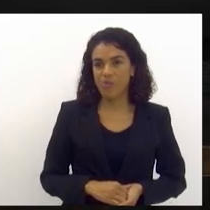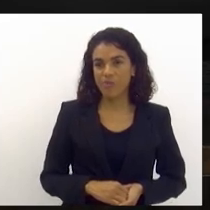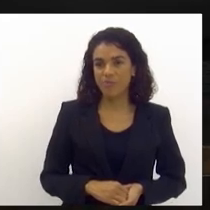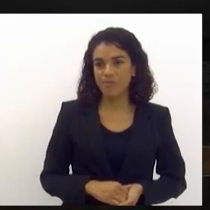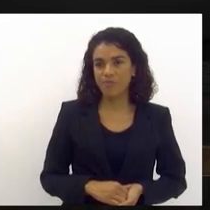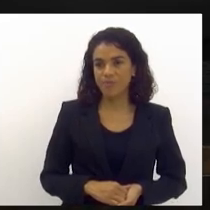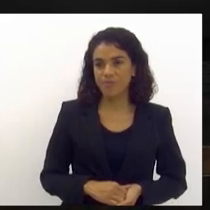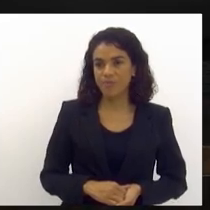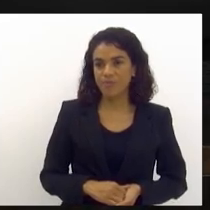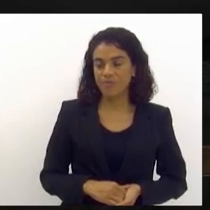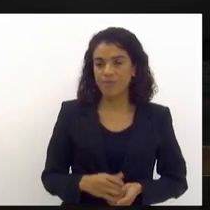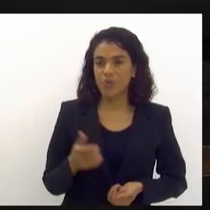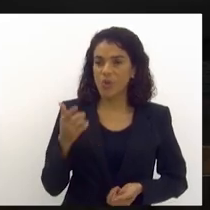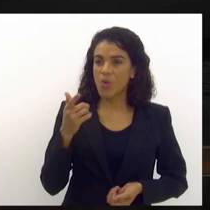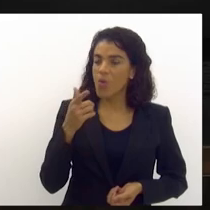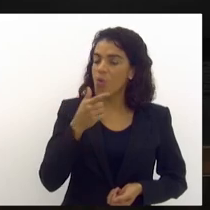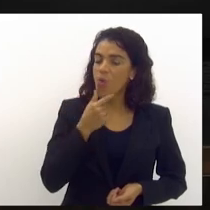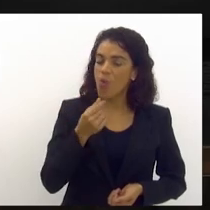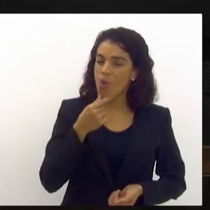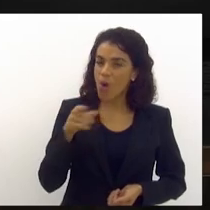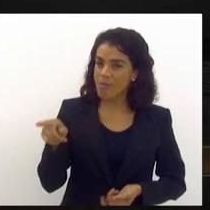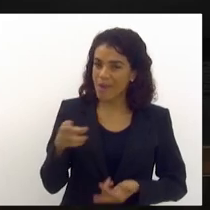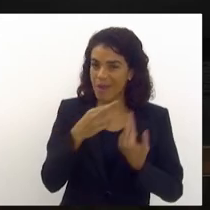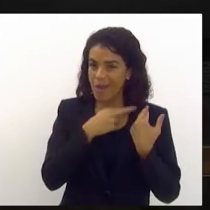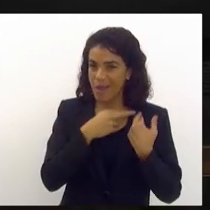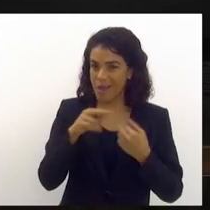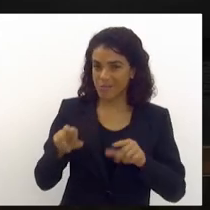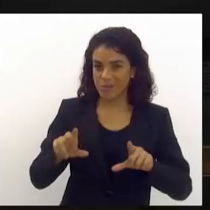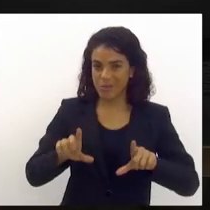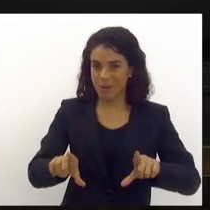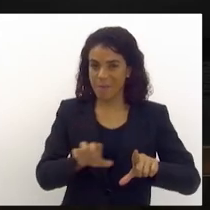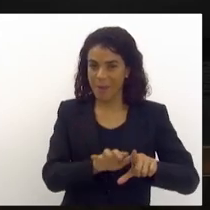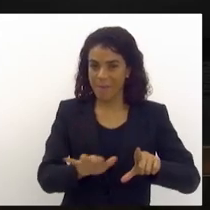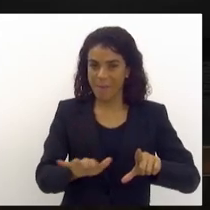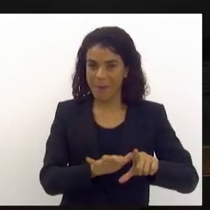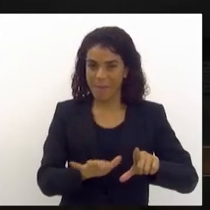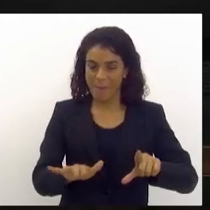Chegou o homem do painel, Tandy. Se não conseguir com ele, não consegue mais ninguém.